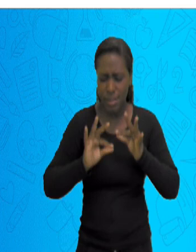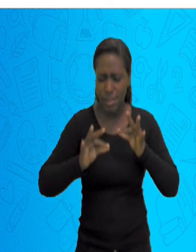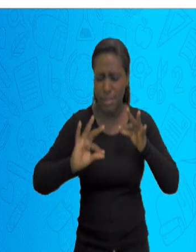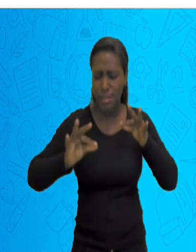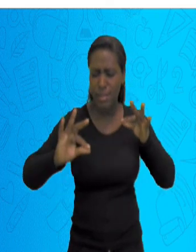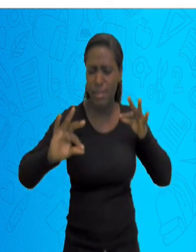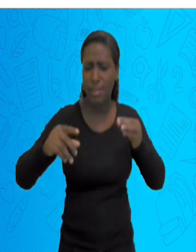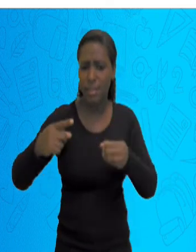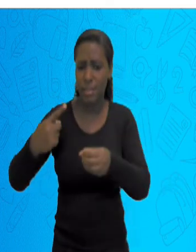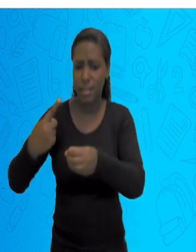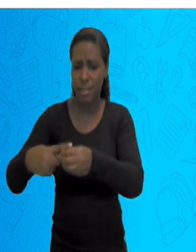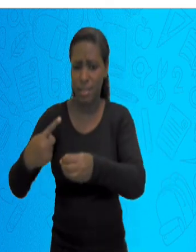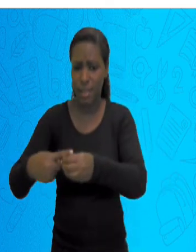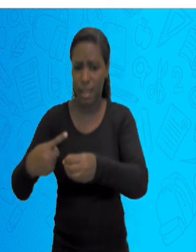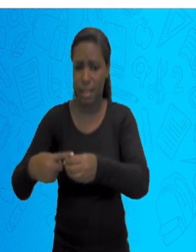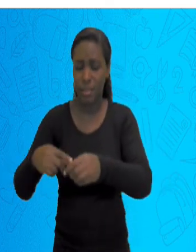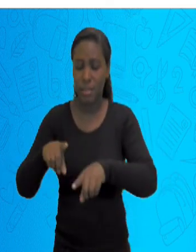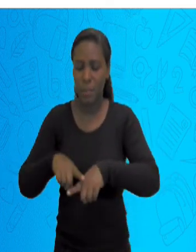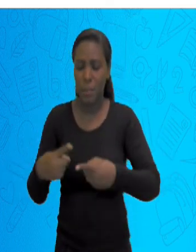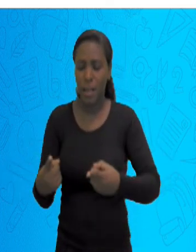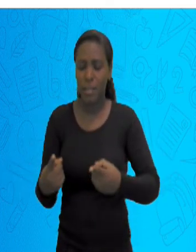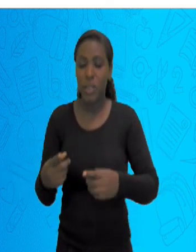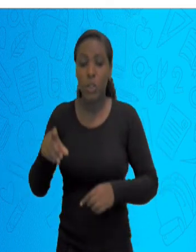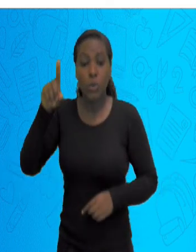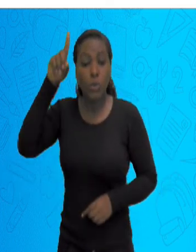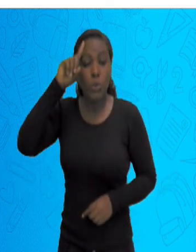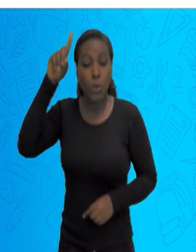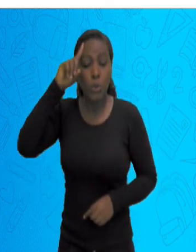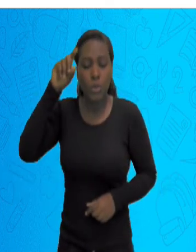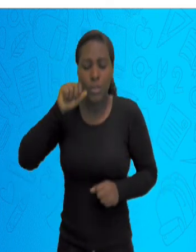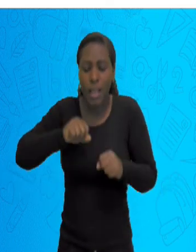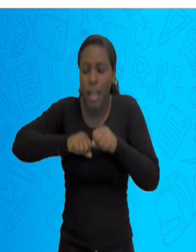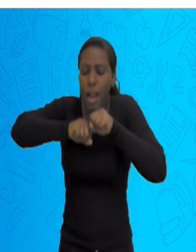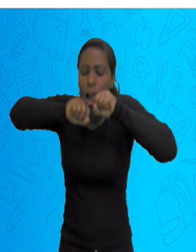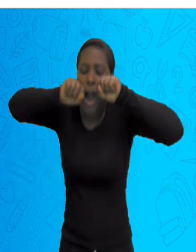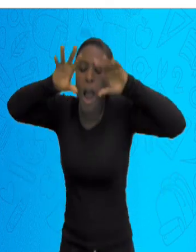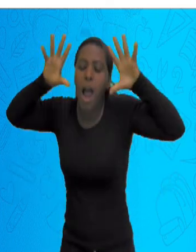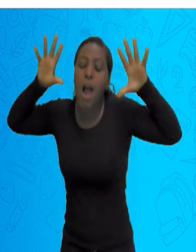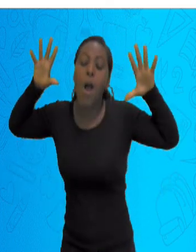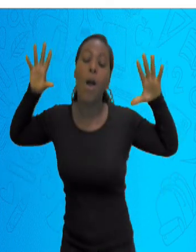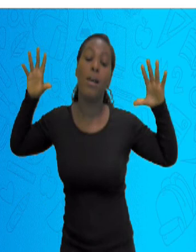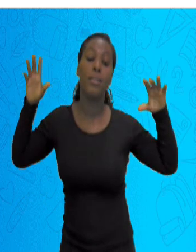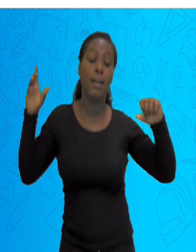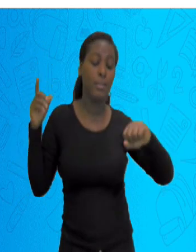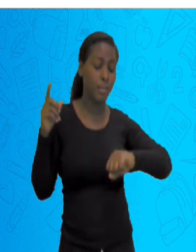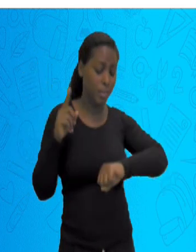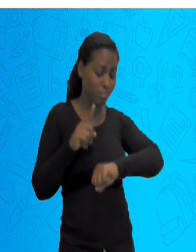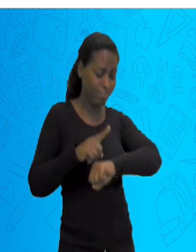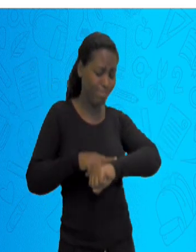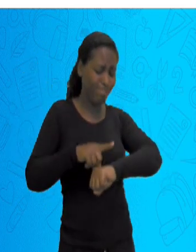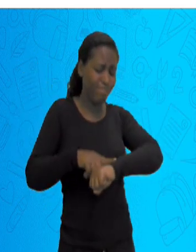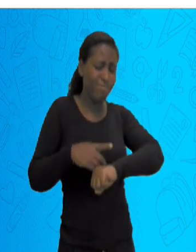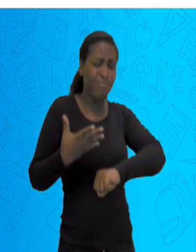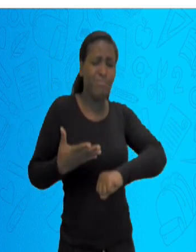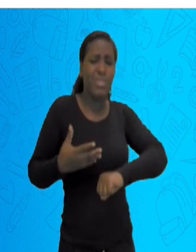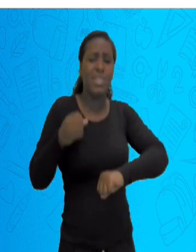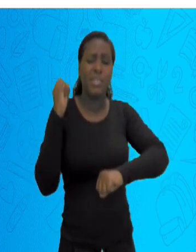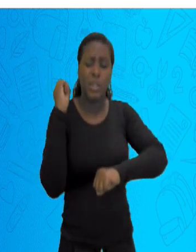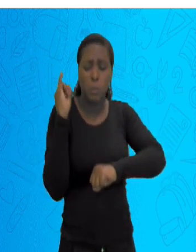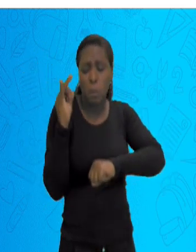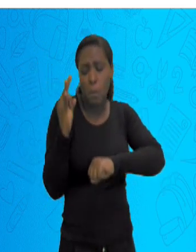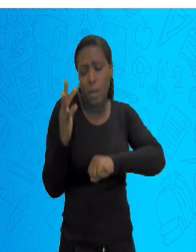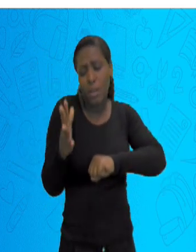preciso entregá-lo cedo. Há muita sede no país, é